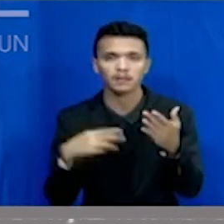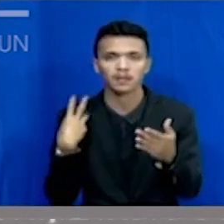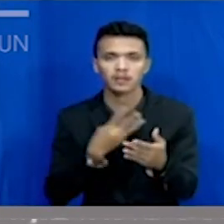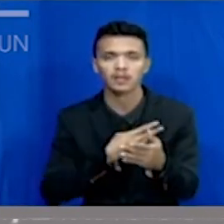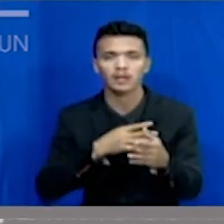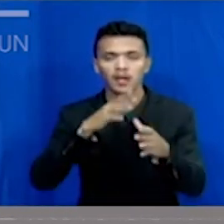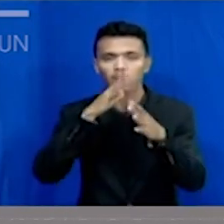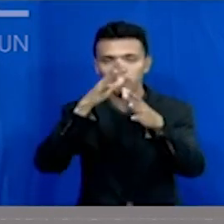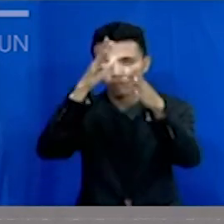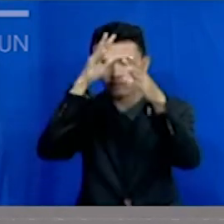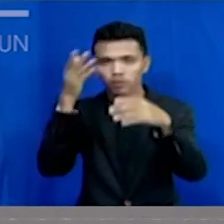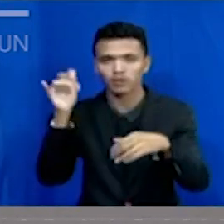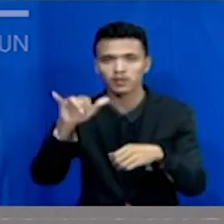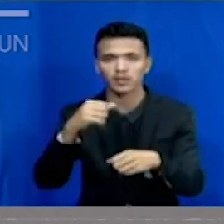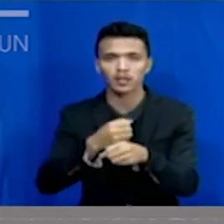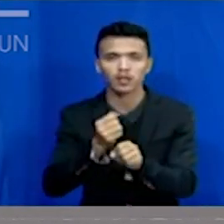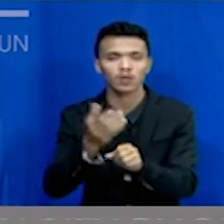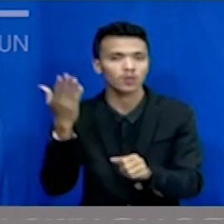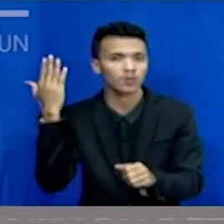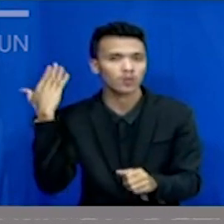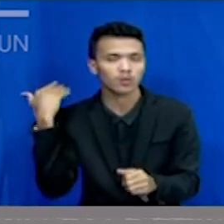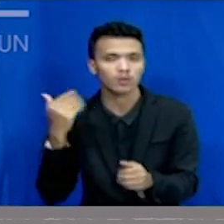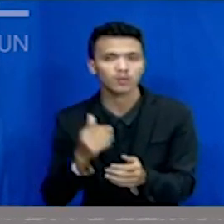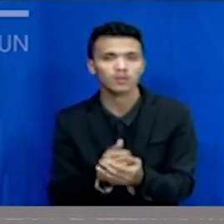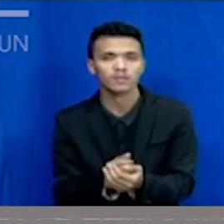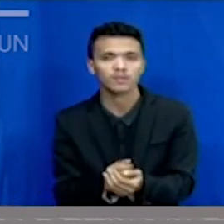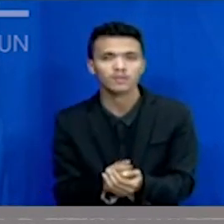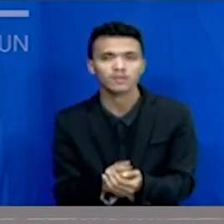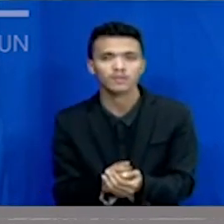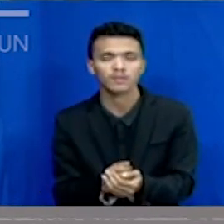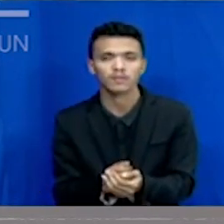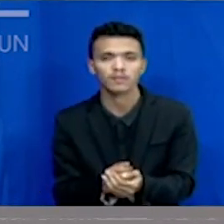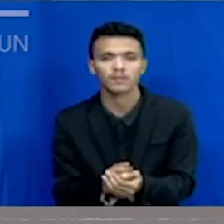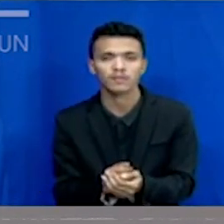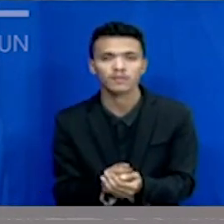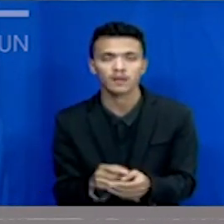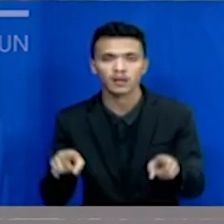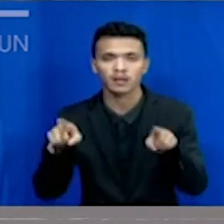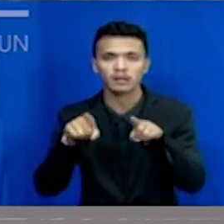avó sira hab. Muluk atauro ema koi nesa nesa